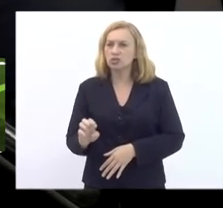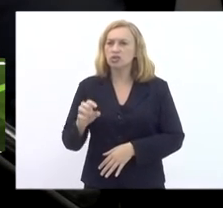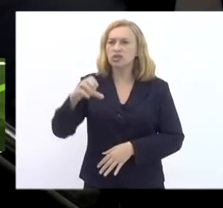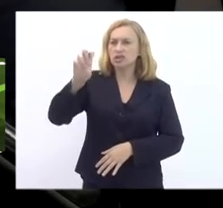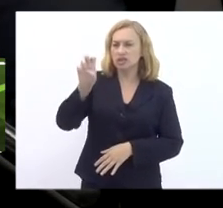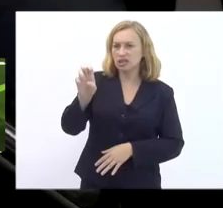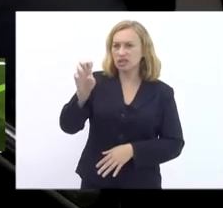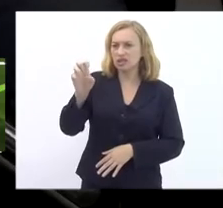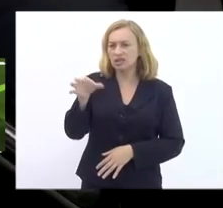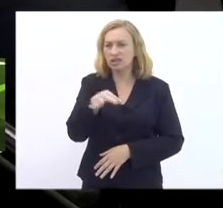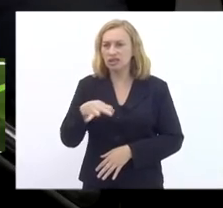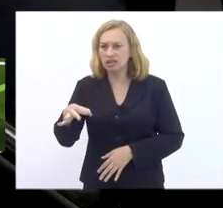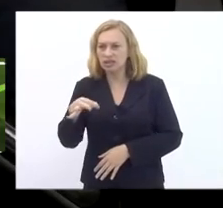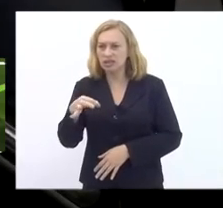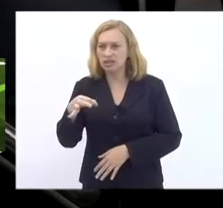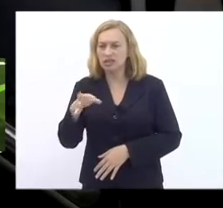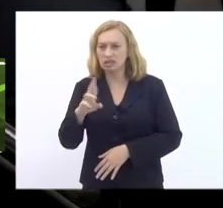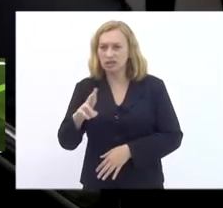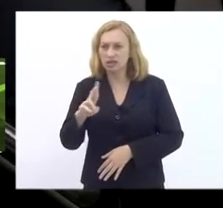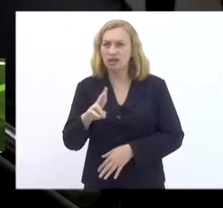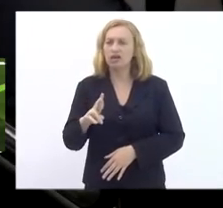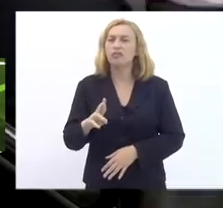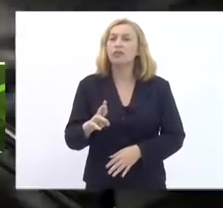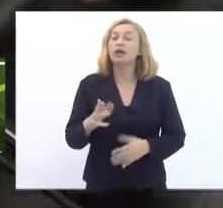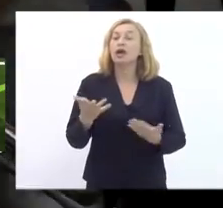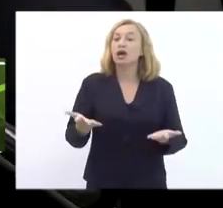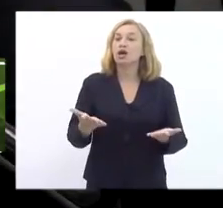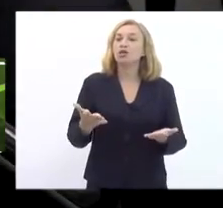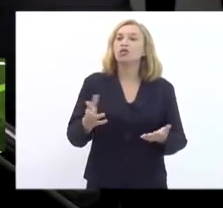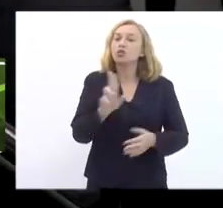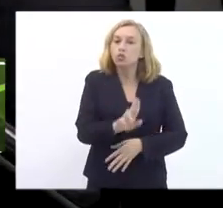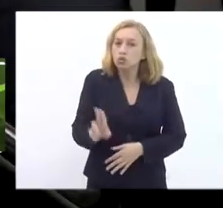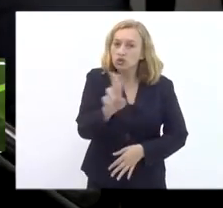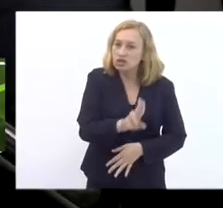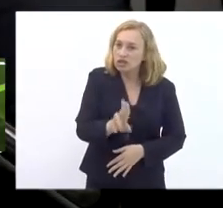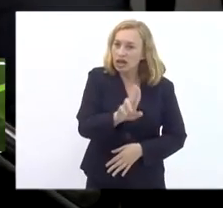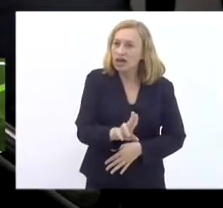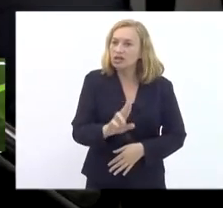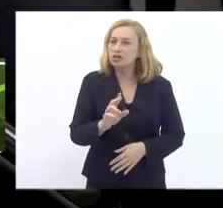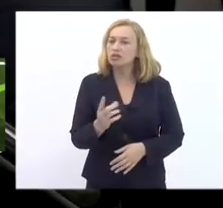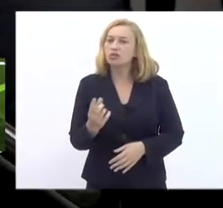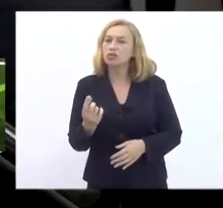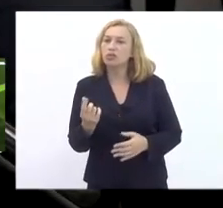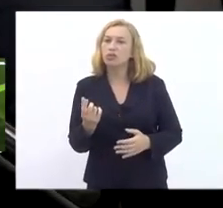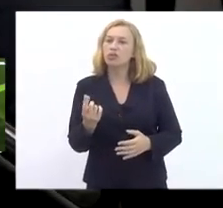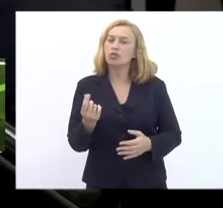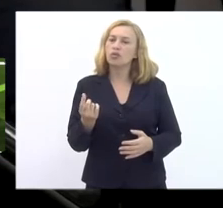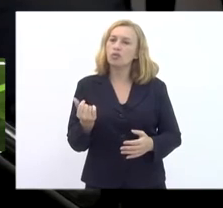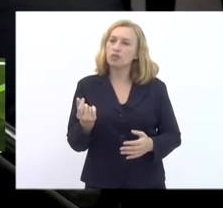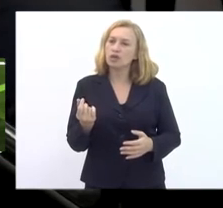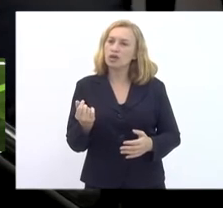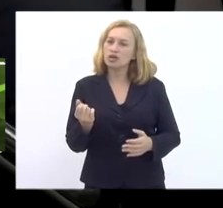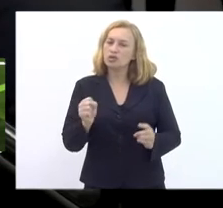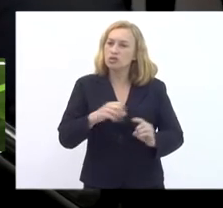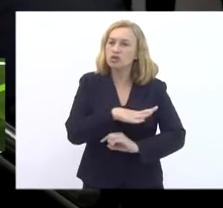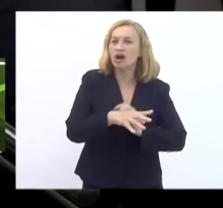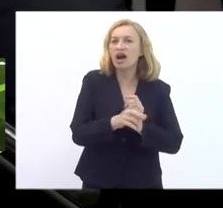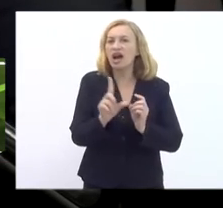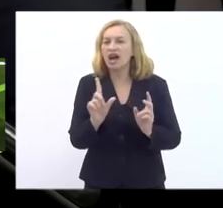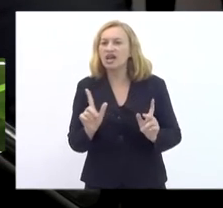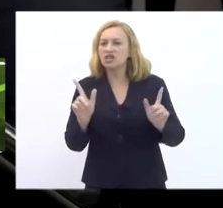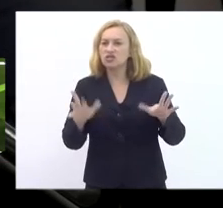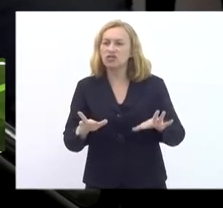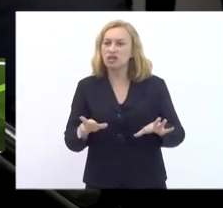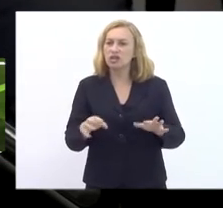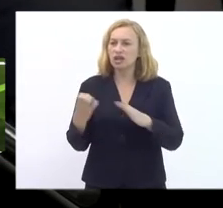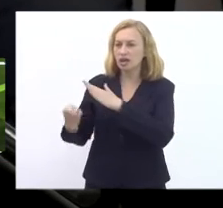poder concedente mensalmente quando utilizada a tarifa social, né, com a diferença que a